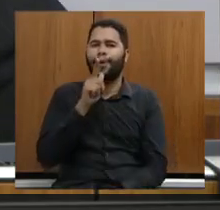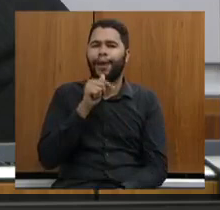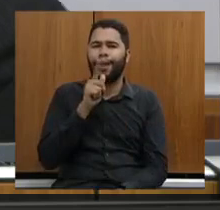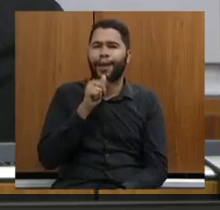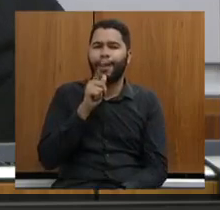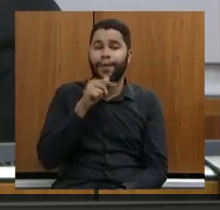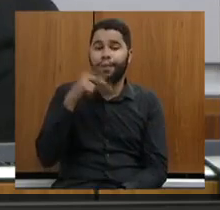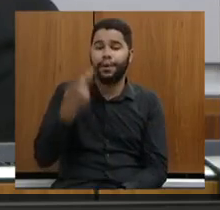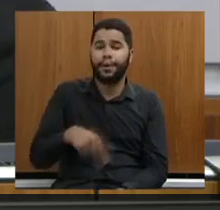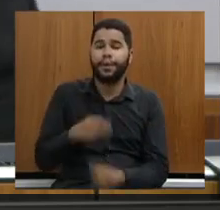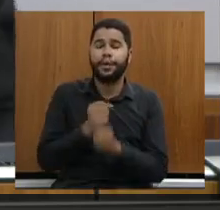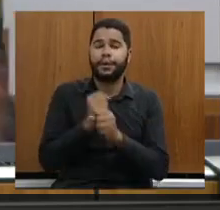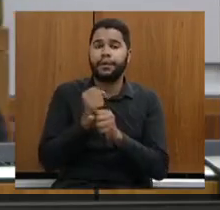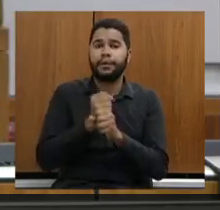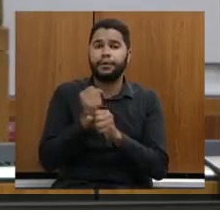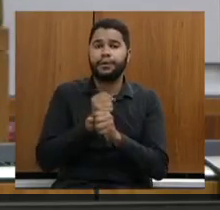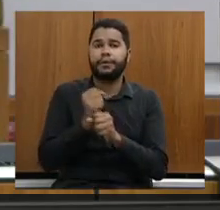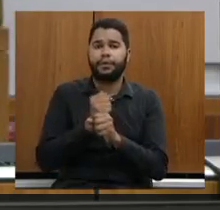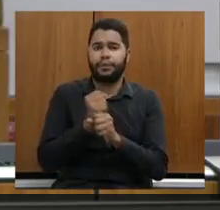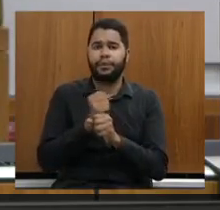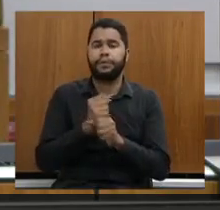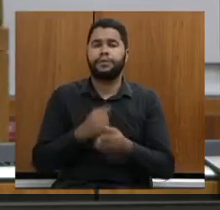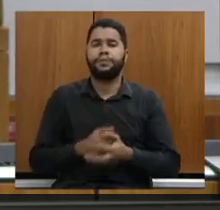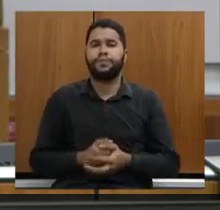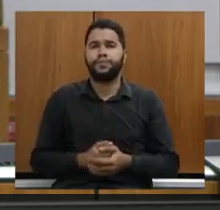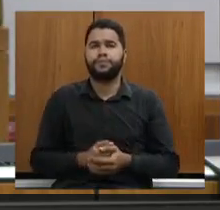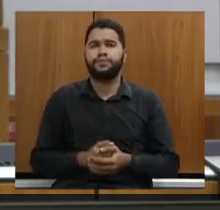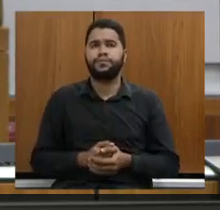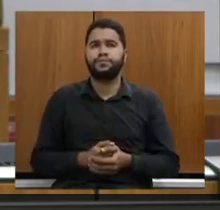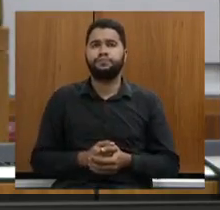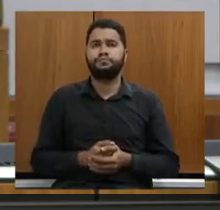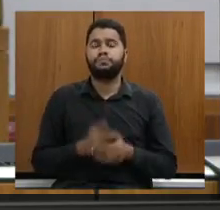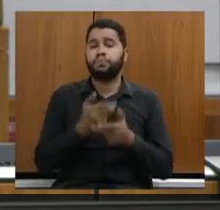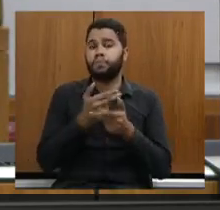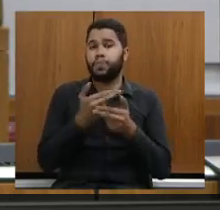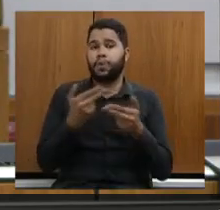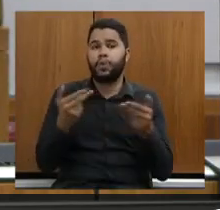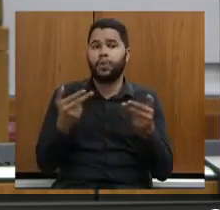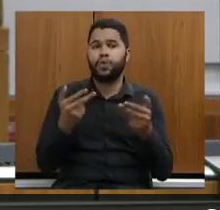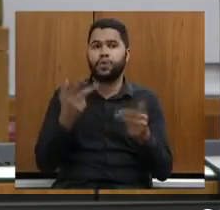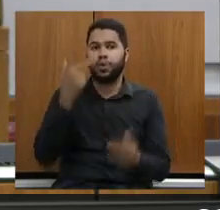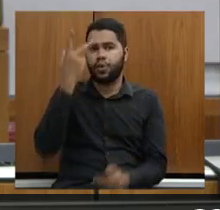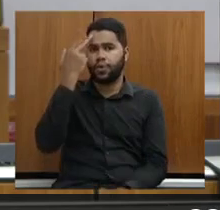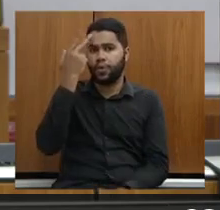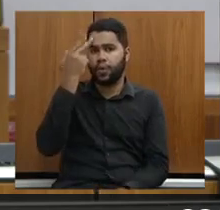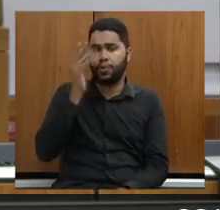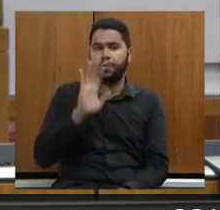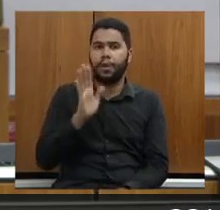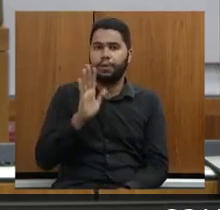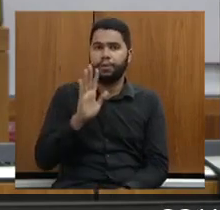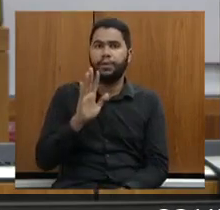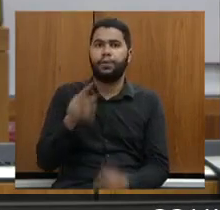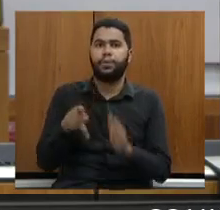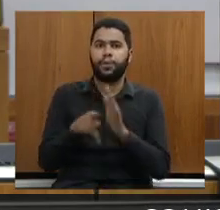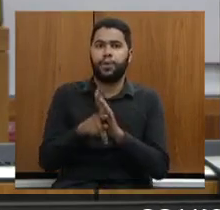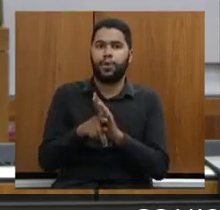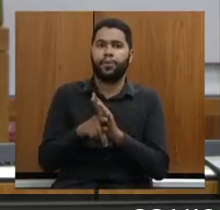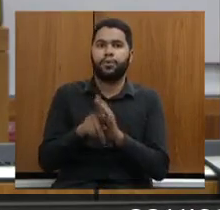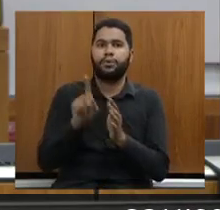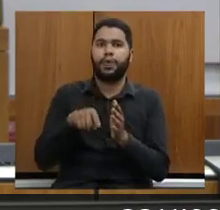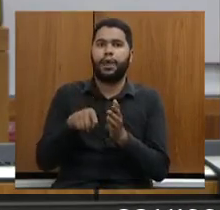eu ia esse ano nós temos um uma coisa que não é normal com isso realmente está